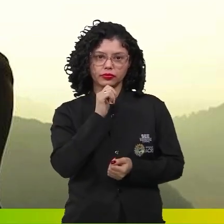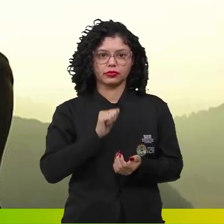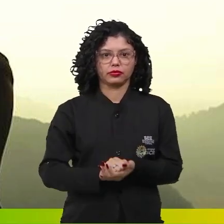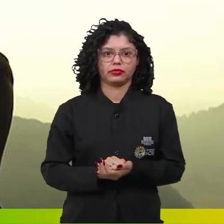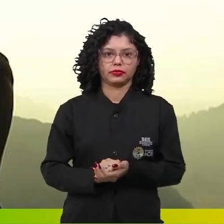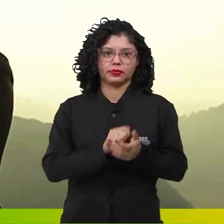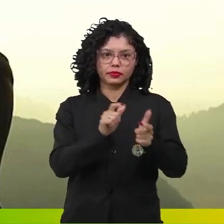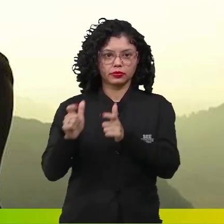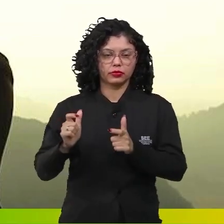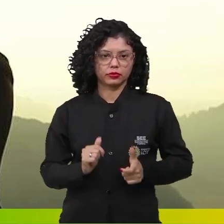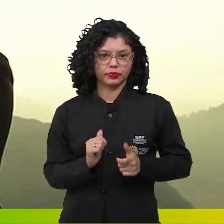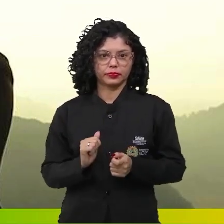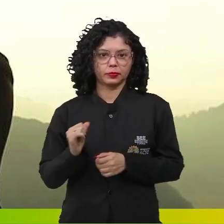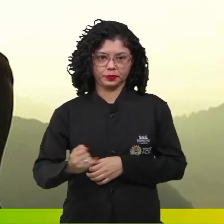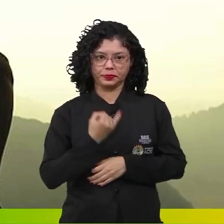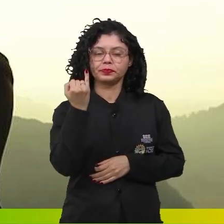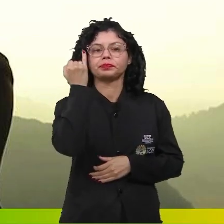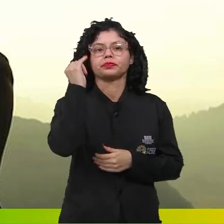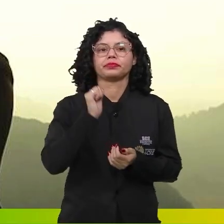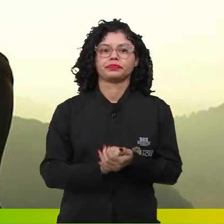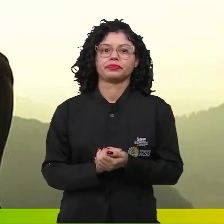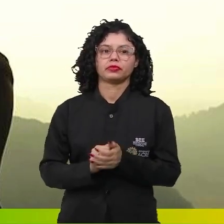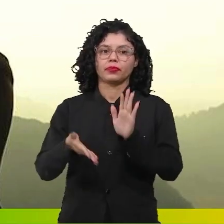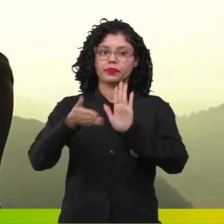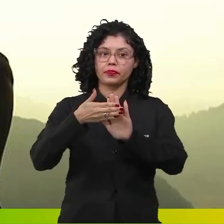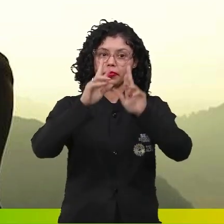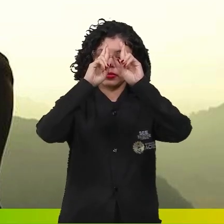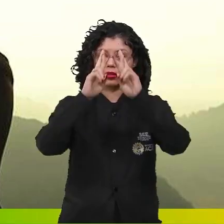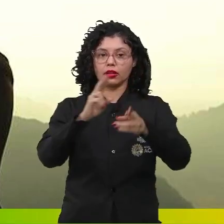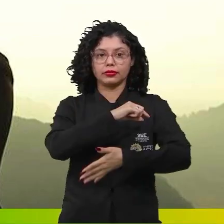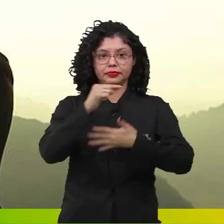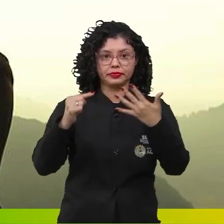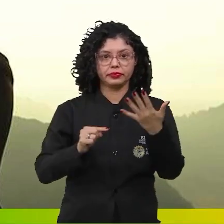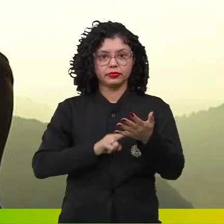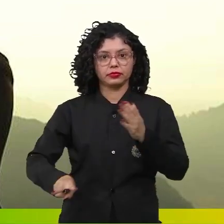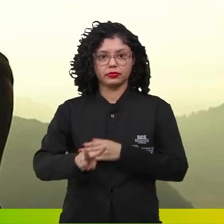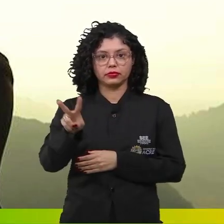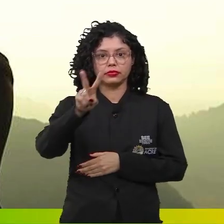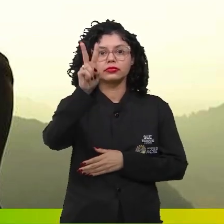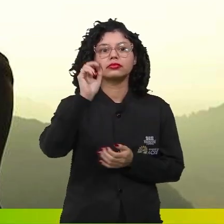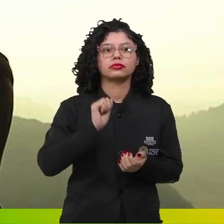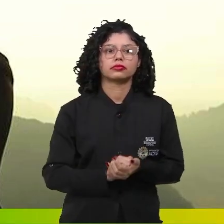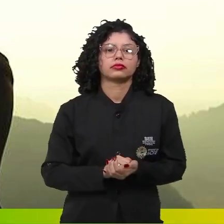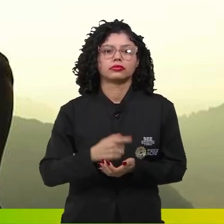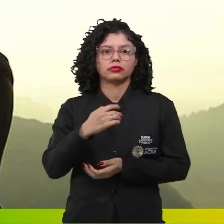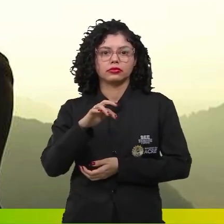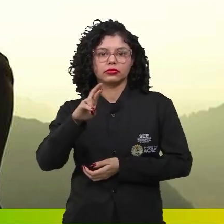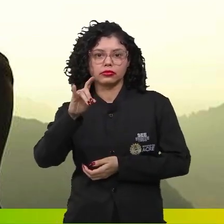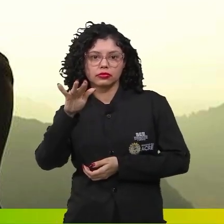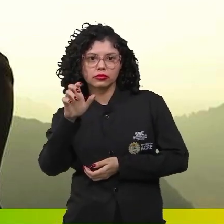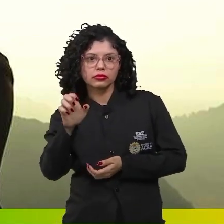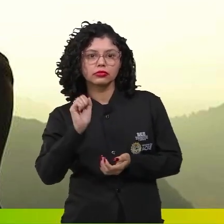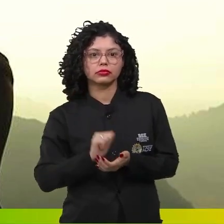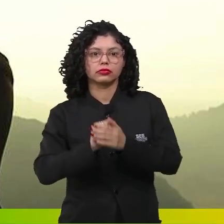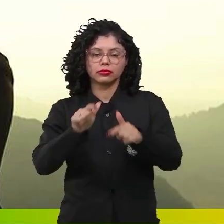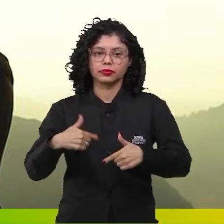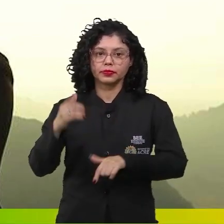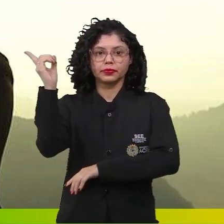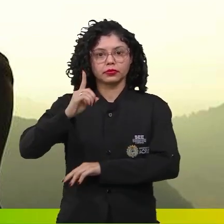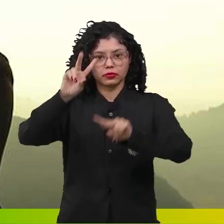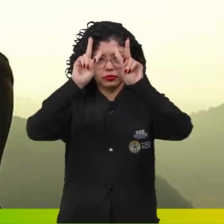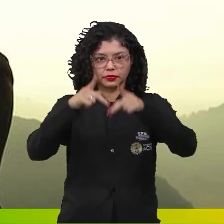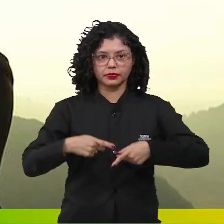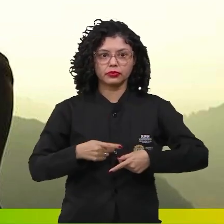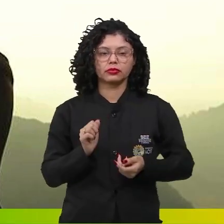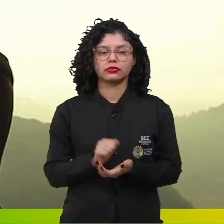tornam-se espaços privilegiados para promover respeito às diversidades, valorização da pluralidade e defesa dos